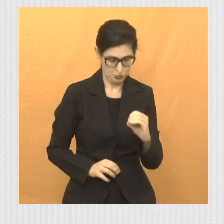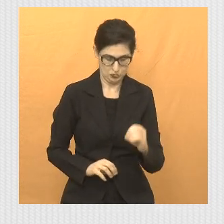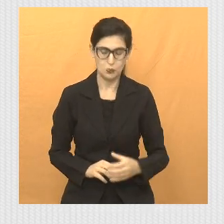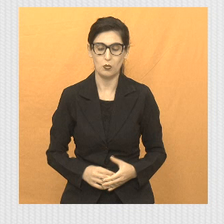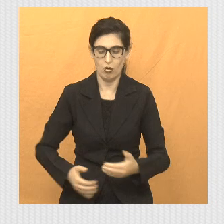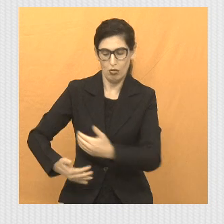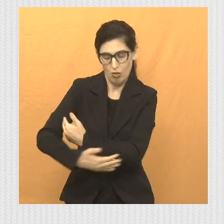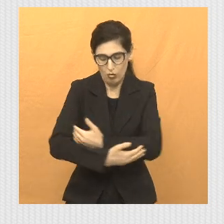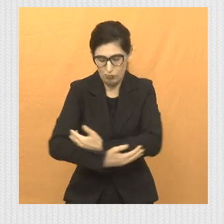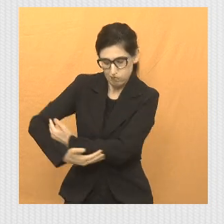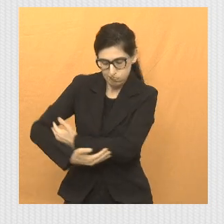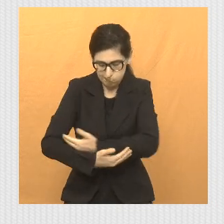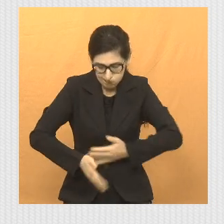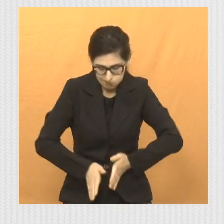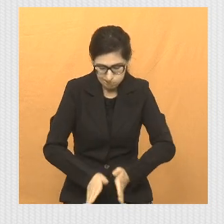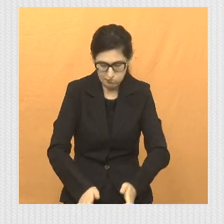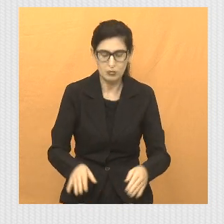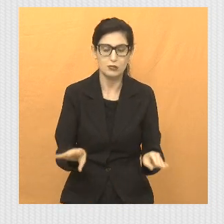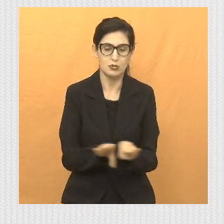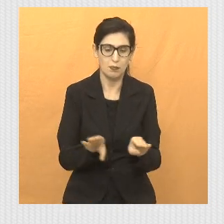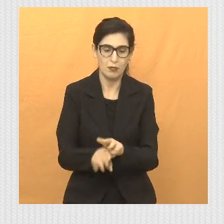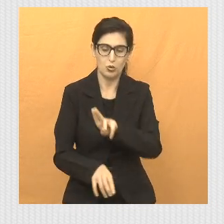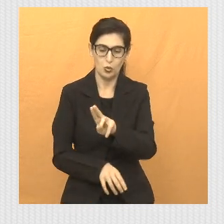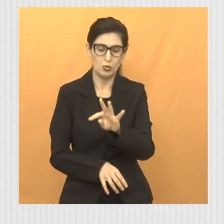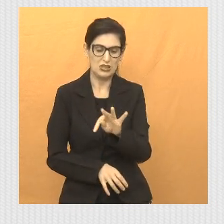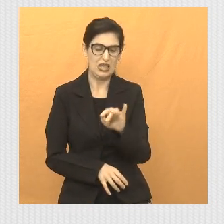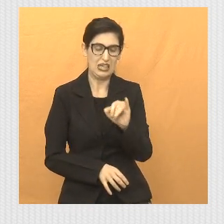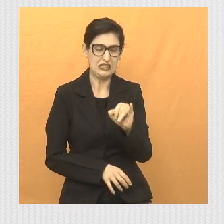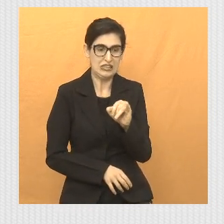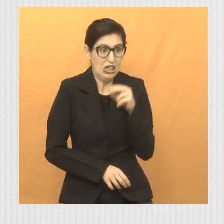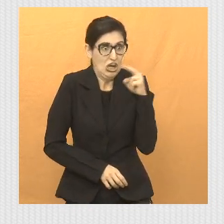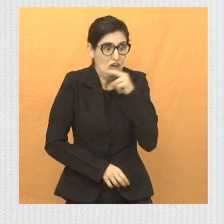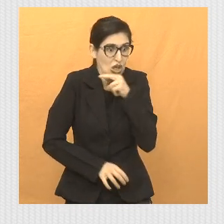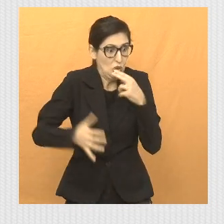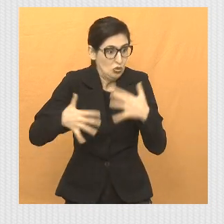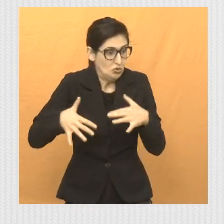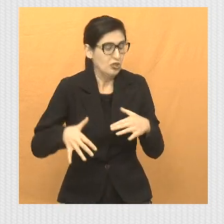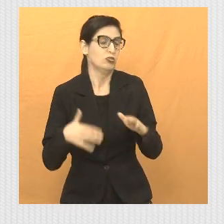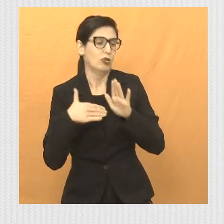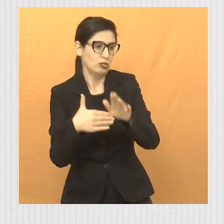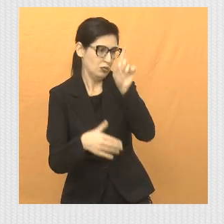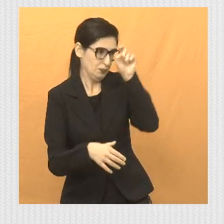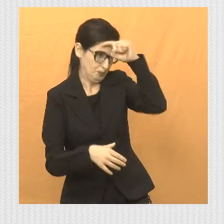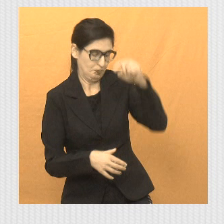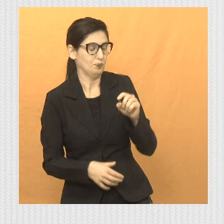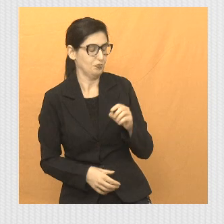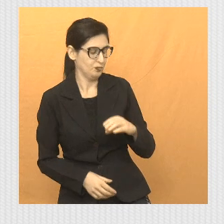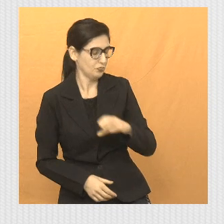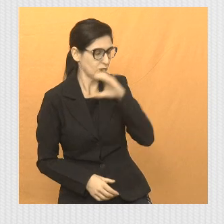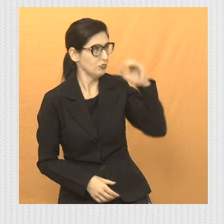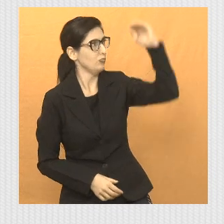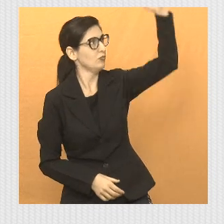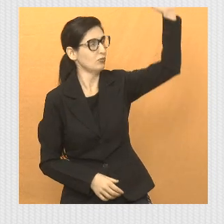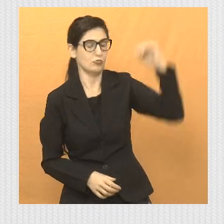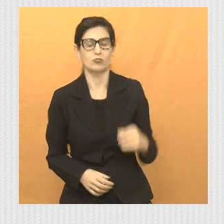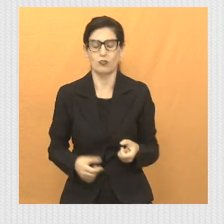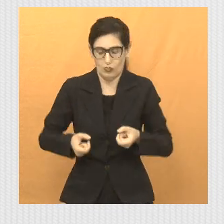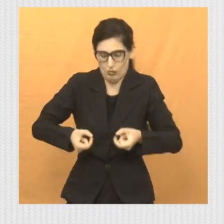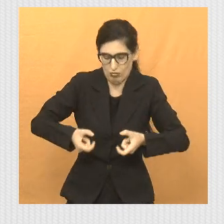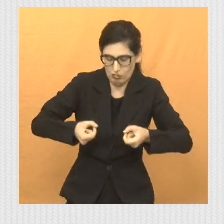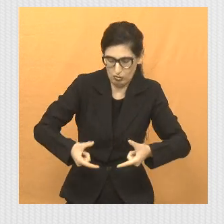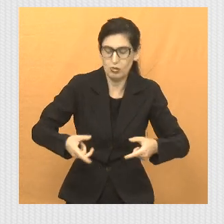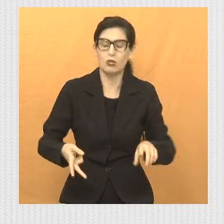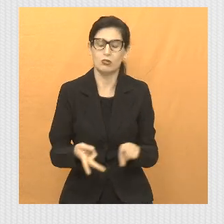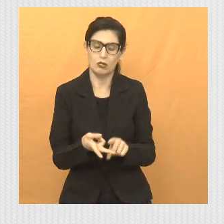alto risco, a UTI pediátrica e neonatal, UTI adulta, oncologia e